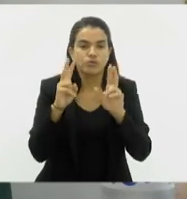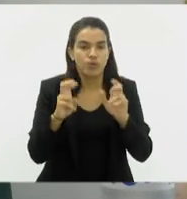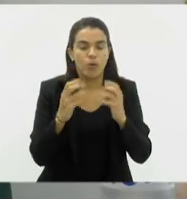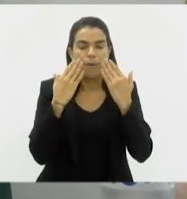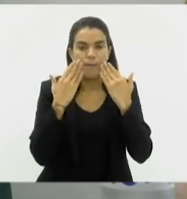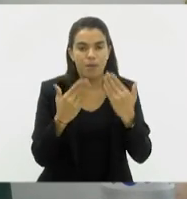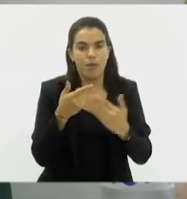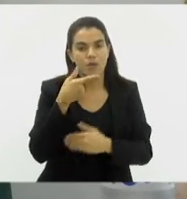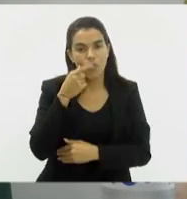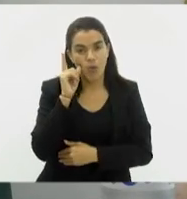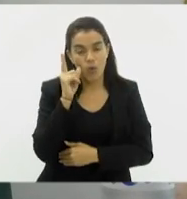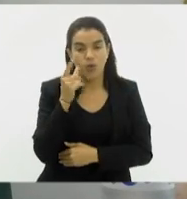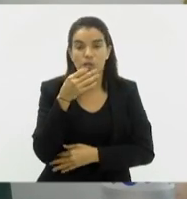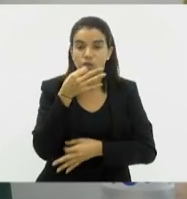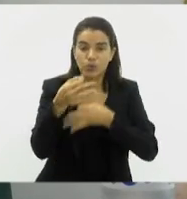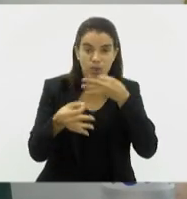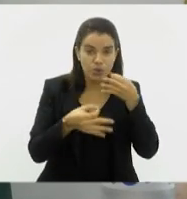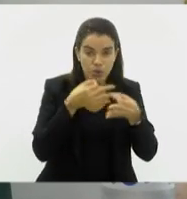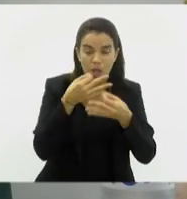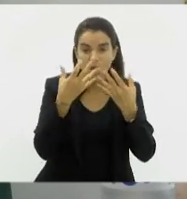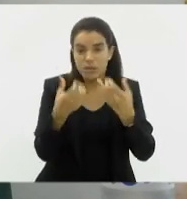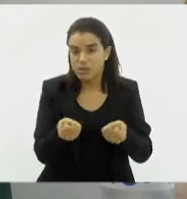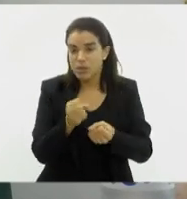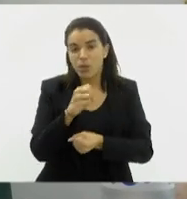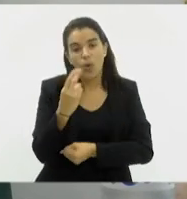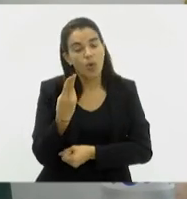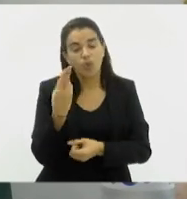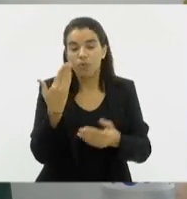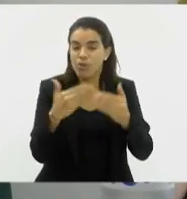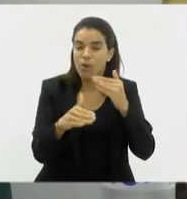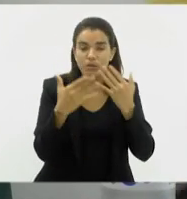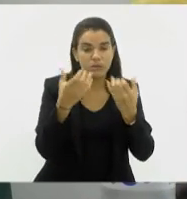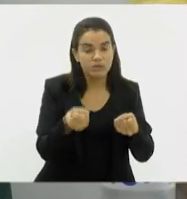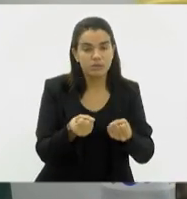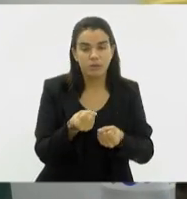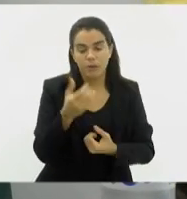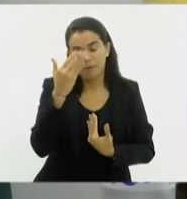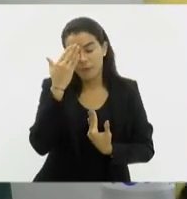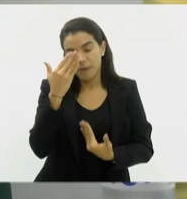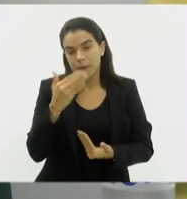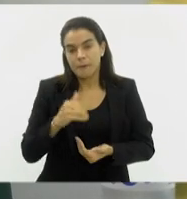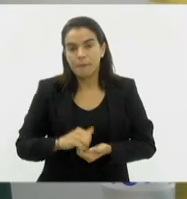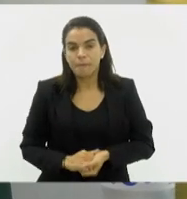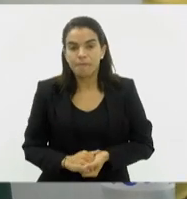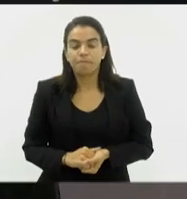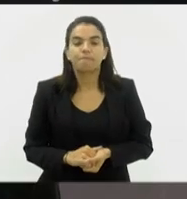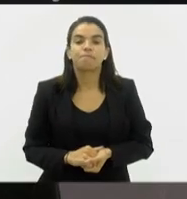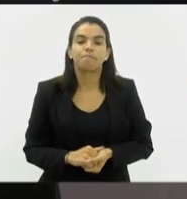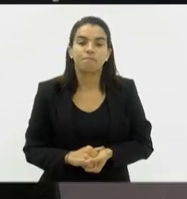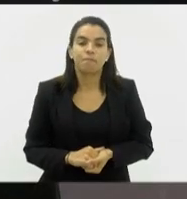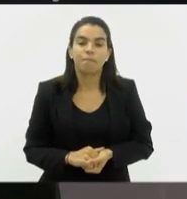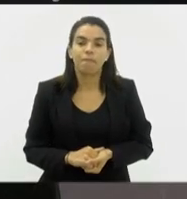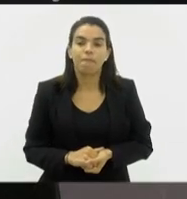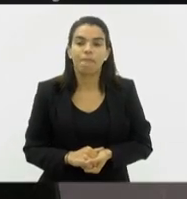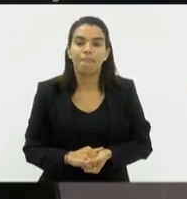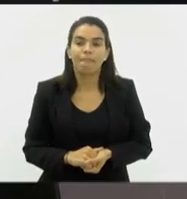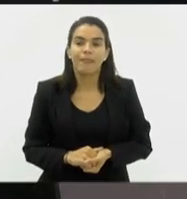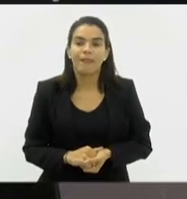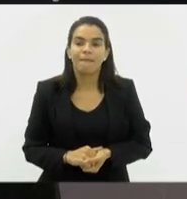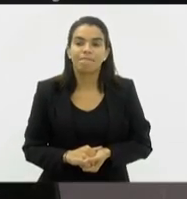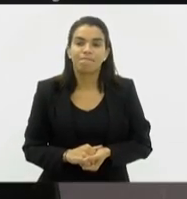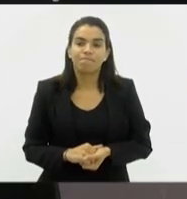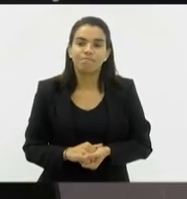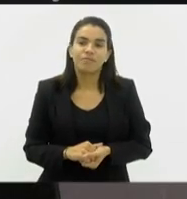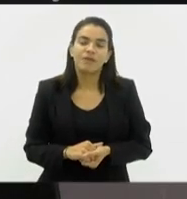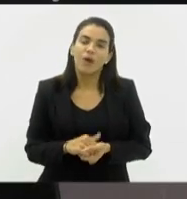as sugestões que eu acolhi ou não e a gente passa para a votação é bem simples Muito obrigado bom Dando encaminhamento